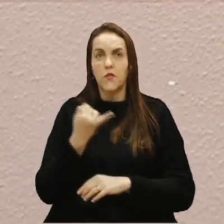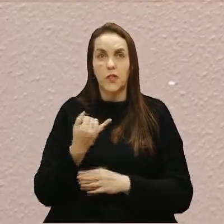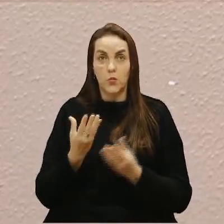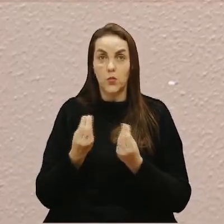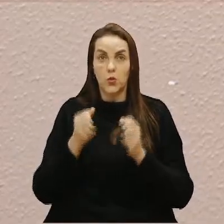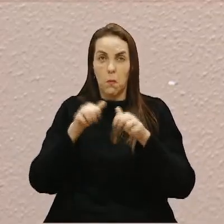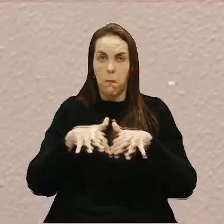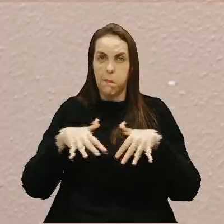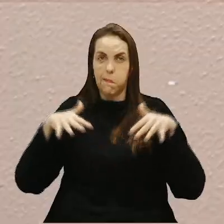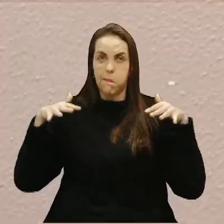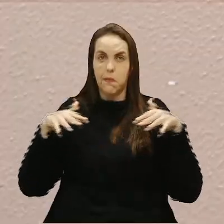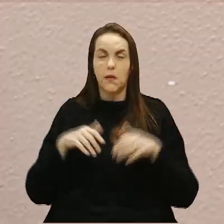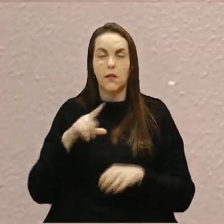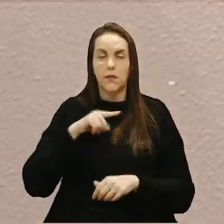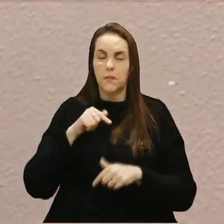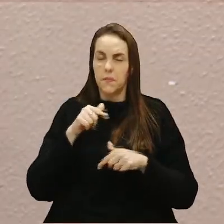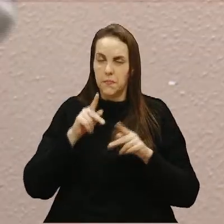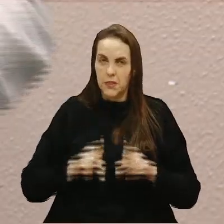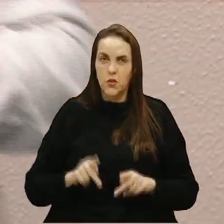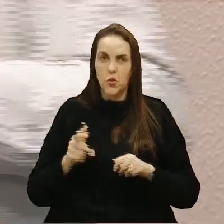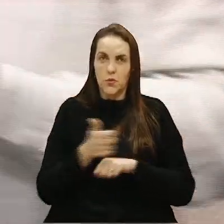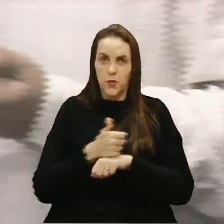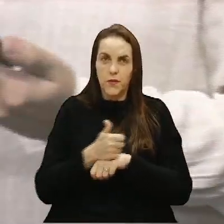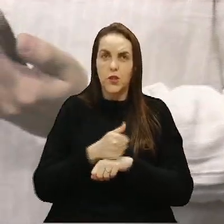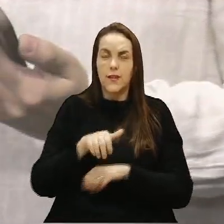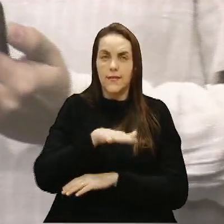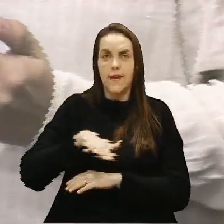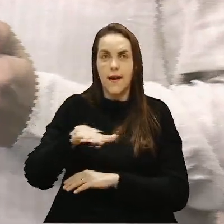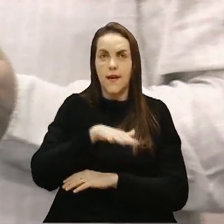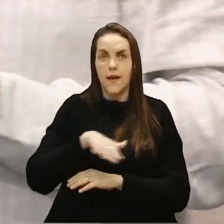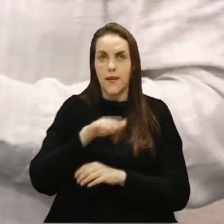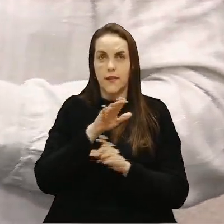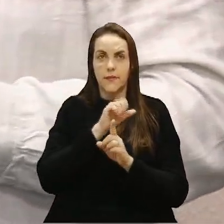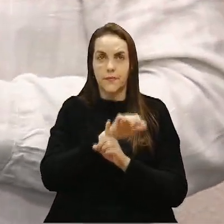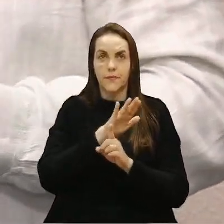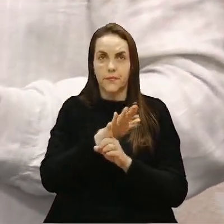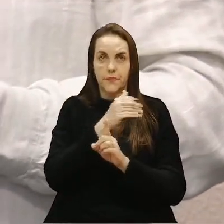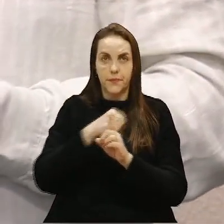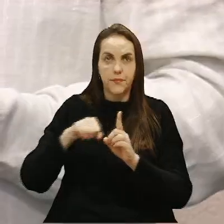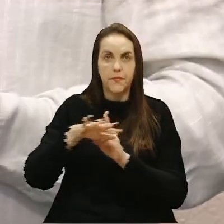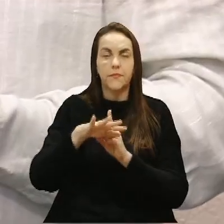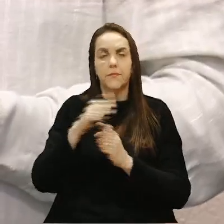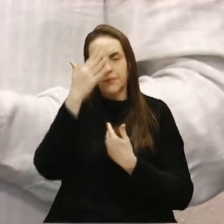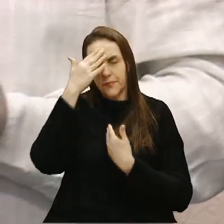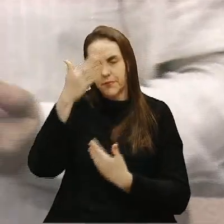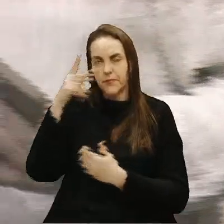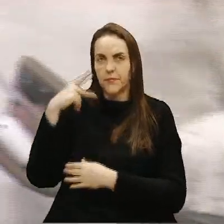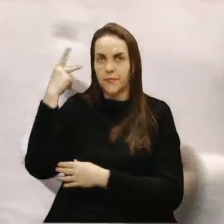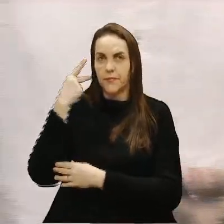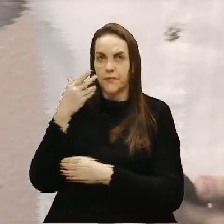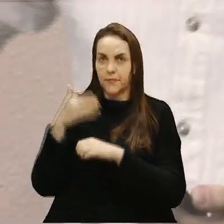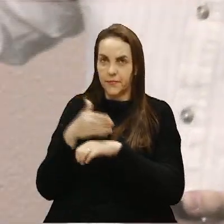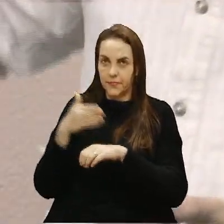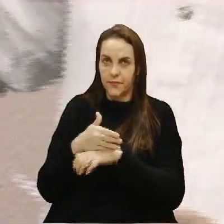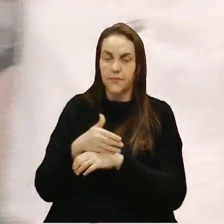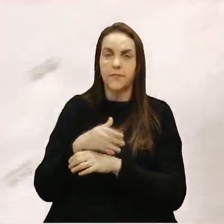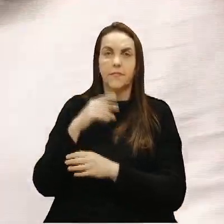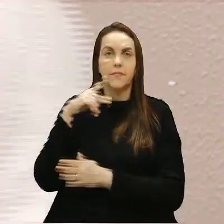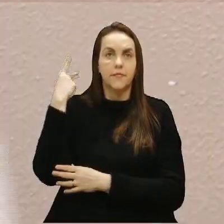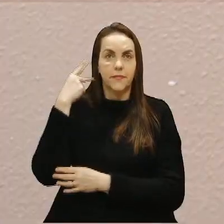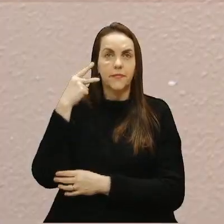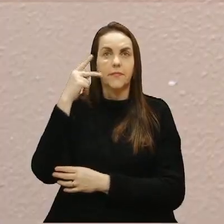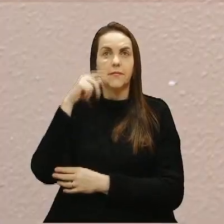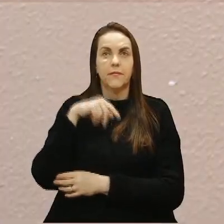cheia ontem de trabalhadores, de pessoas da área. Queria agradecer aos vereadores que passaram por aqui, vereador Cristiano Becker, Estela Balardim,